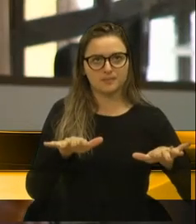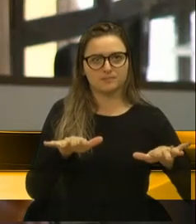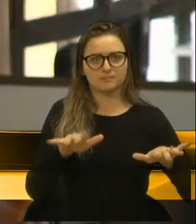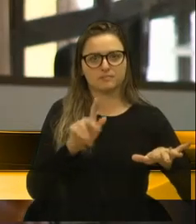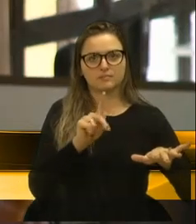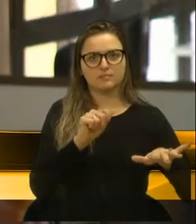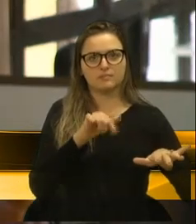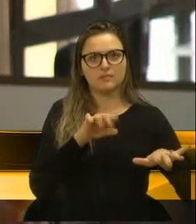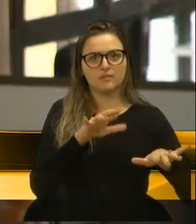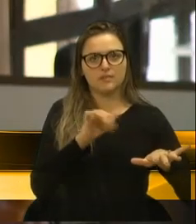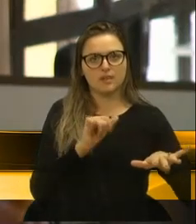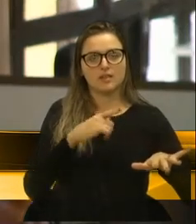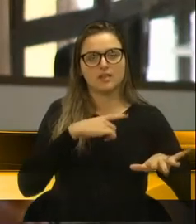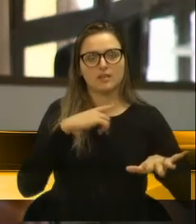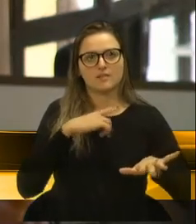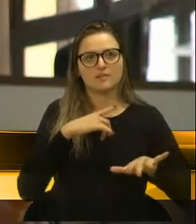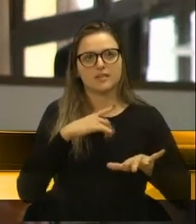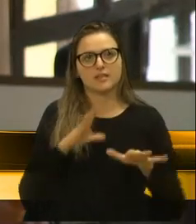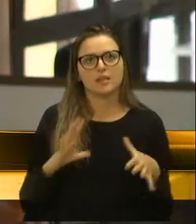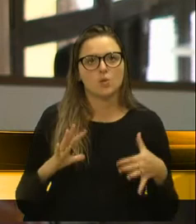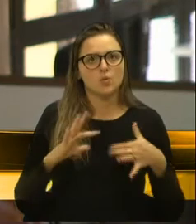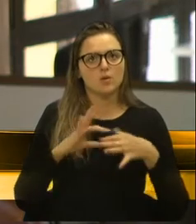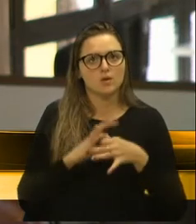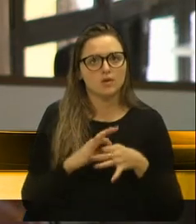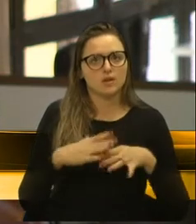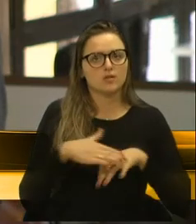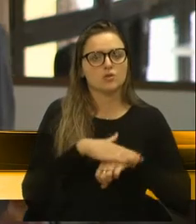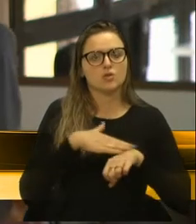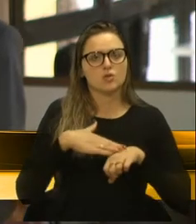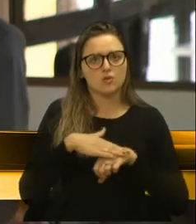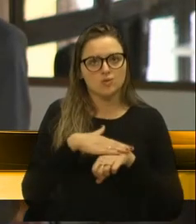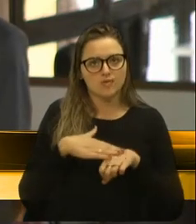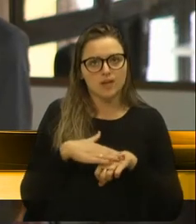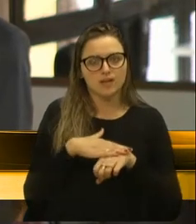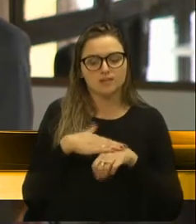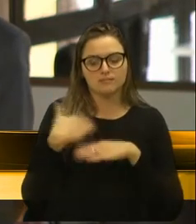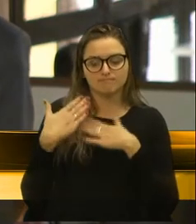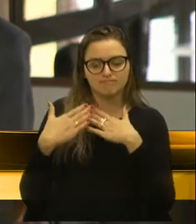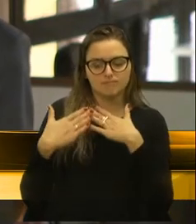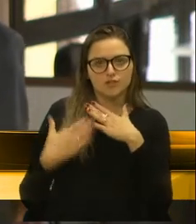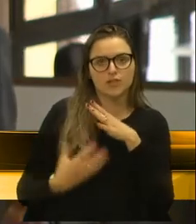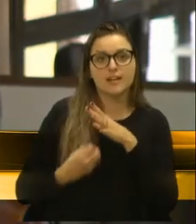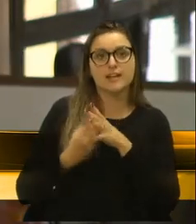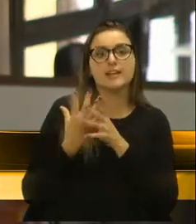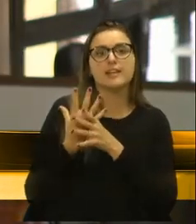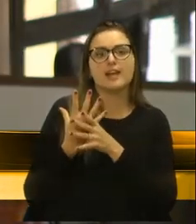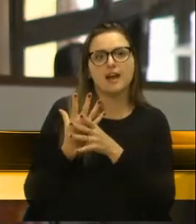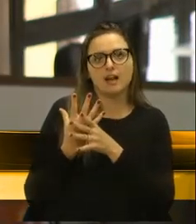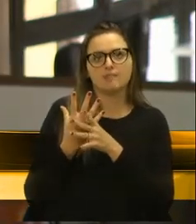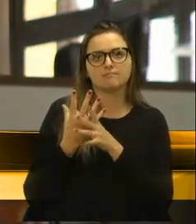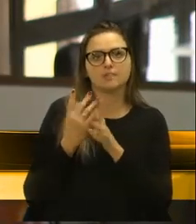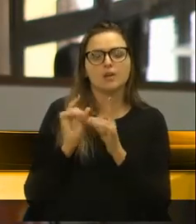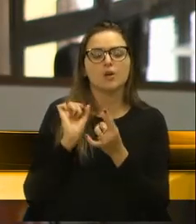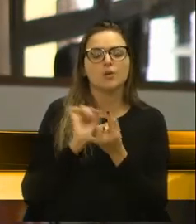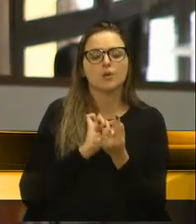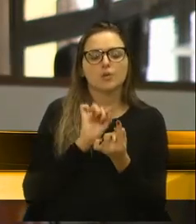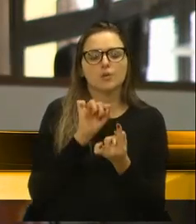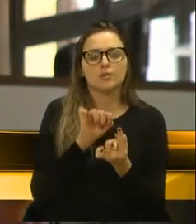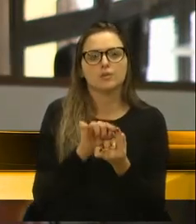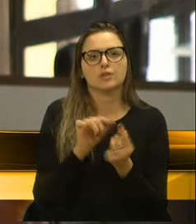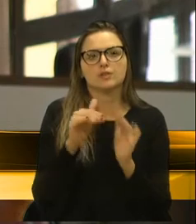vai haver um elo de conversas, de construções, visando trabalhar essas pautas